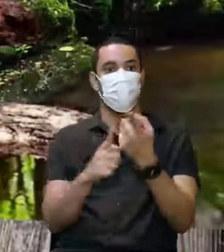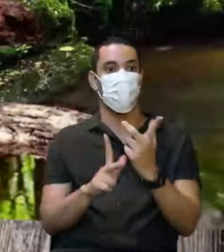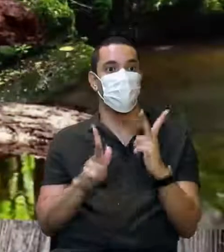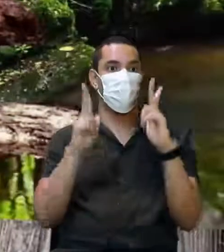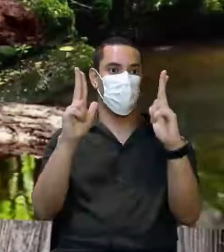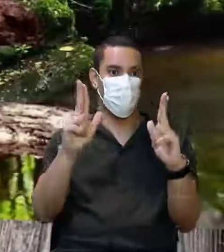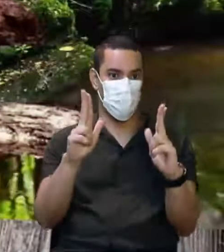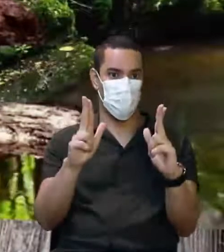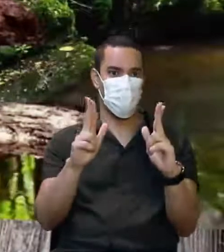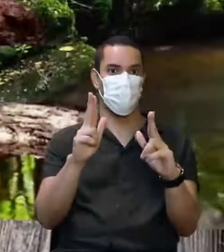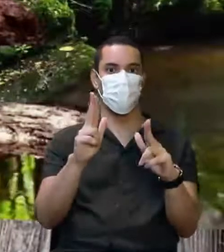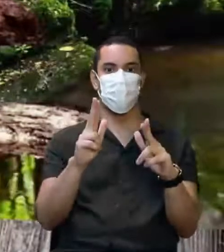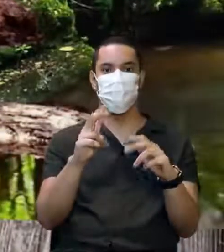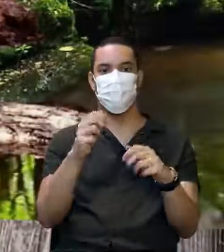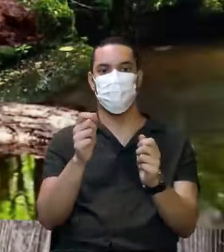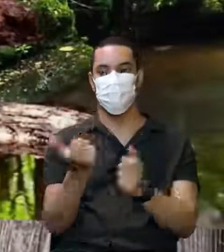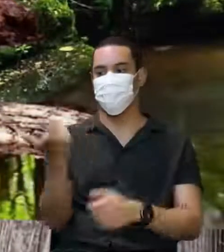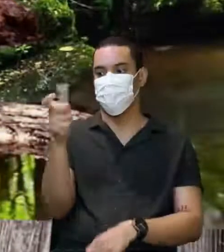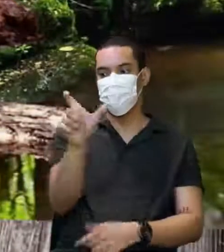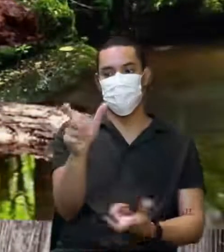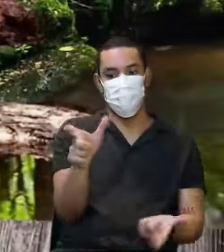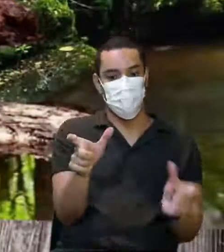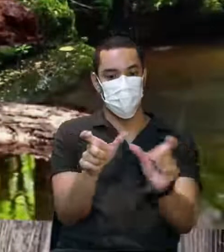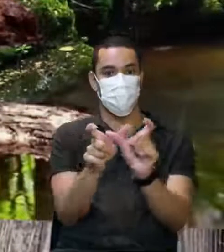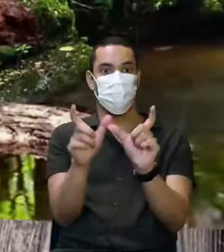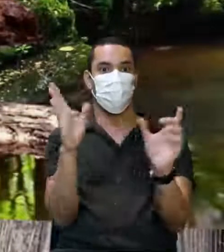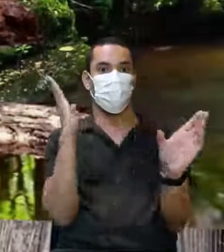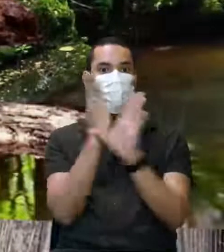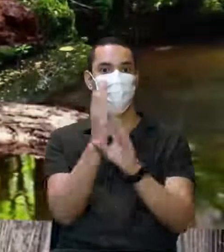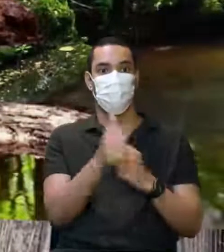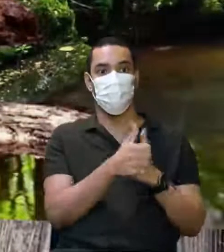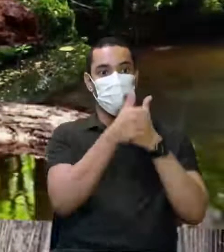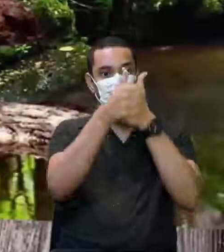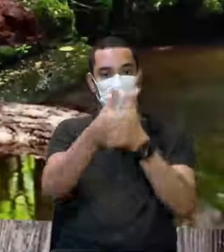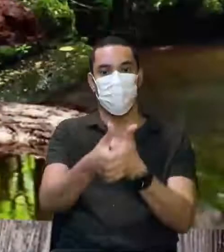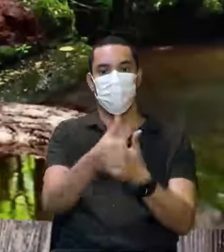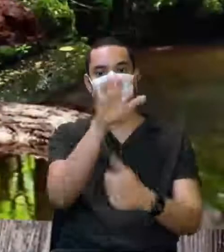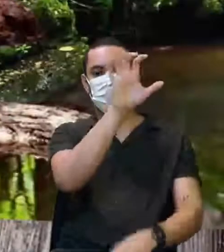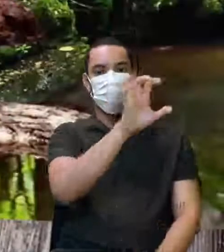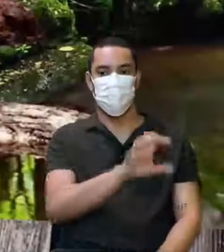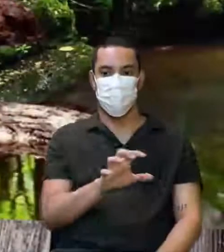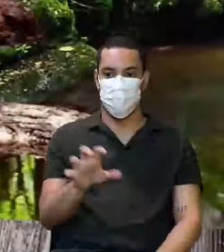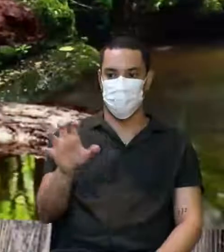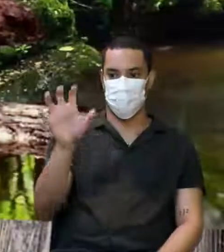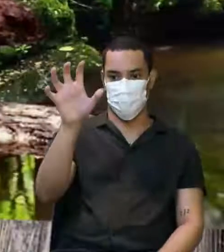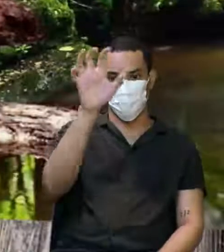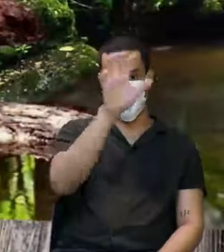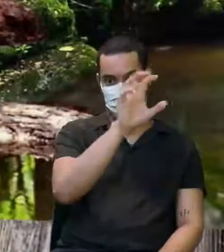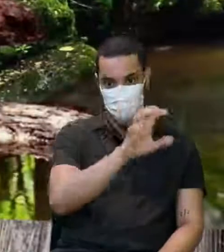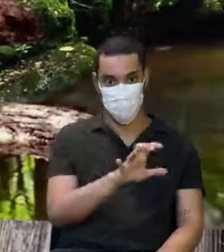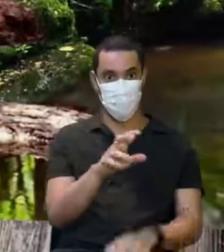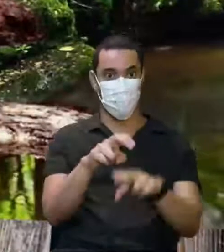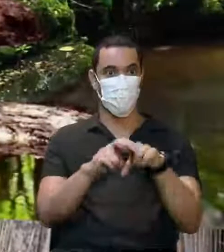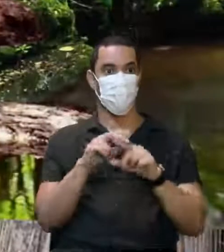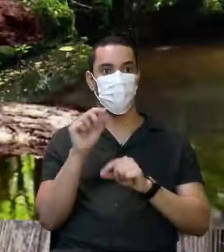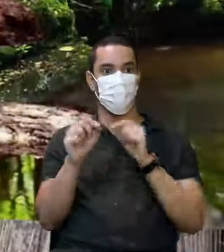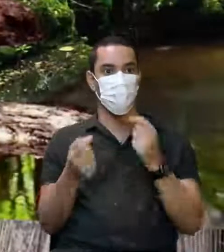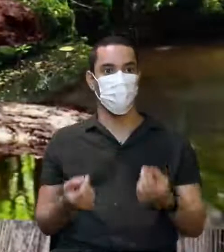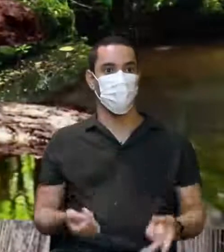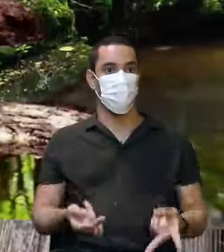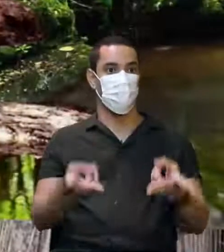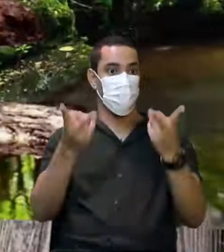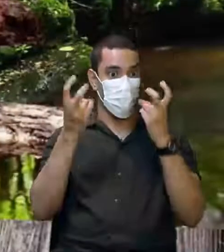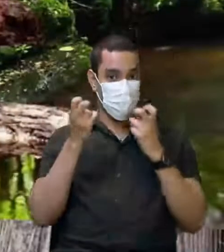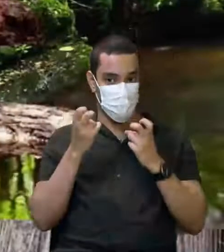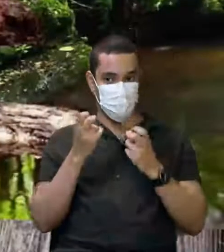tem o epíteto delas, que vão identificar de onde eles foram coletados. E aí